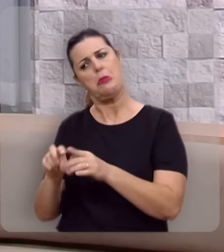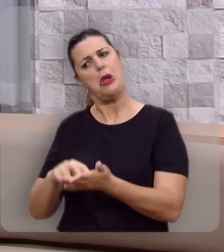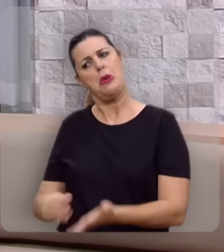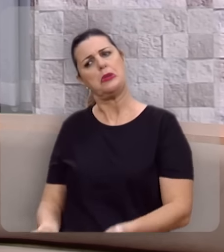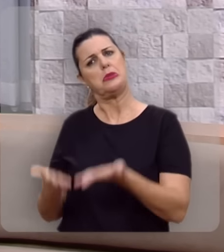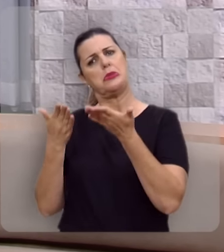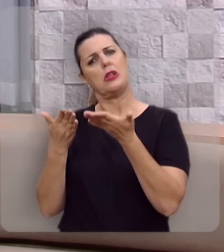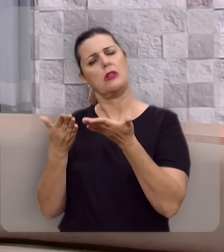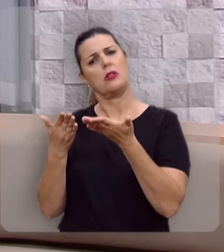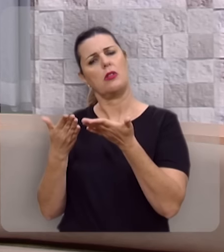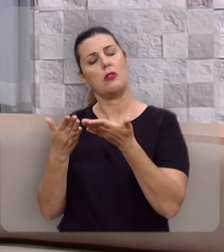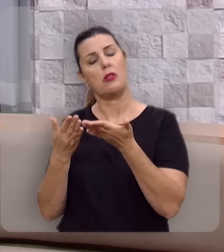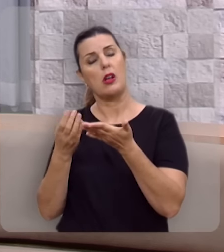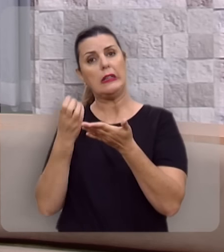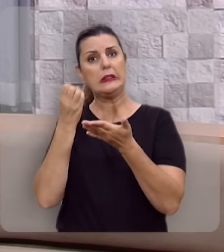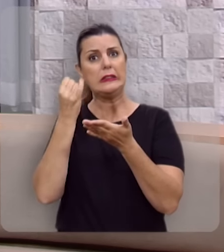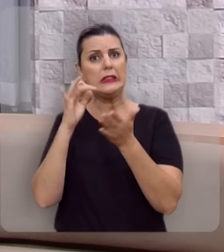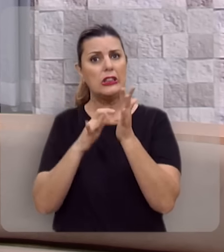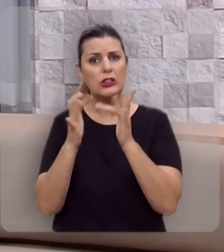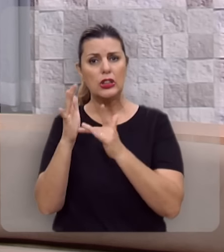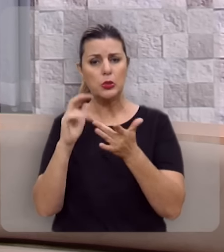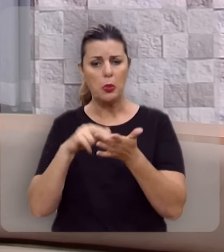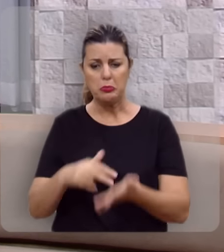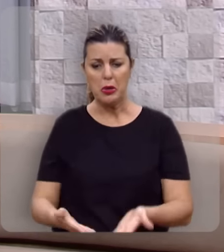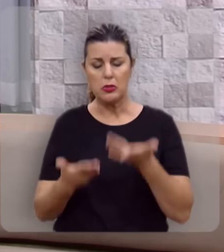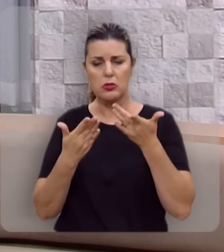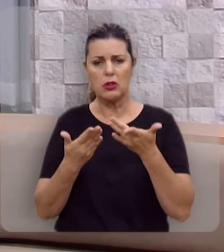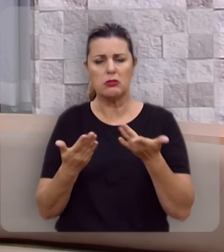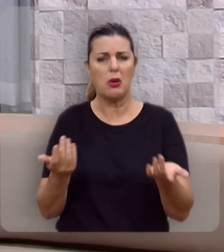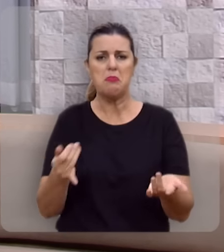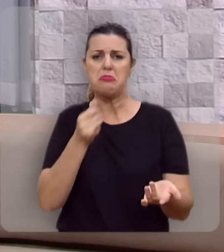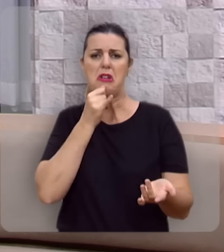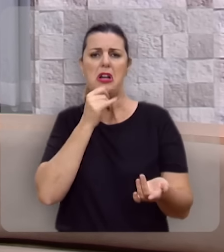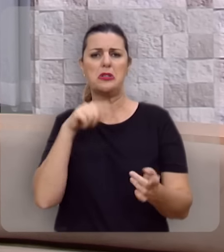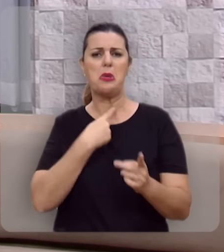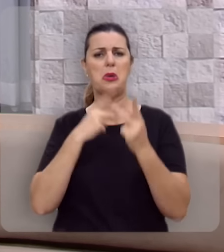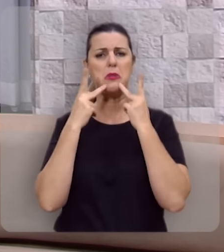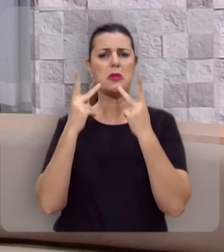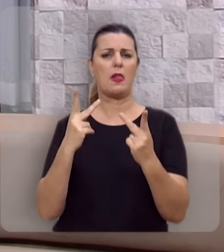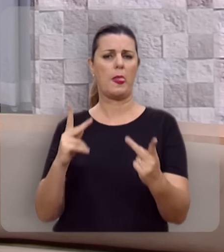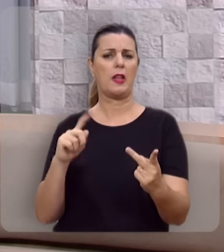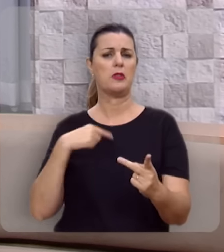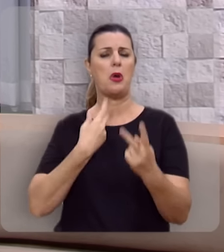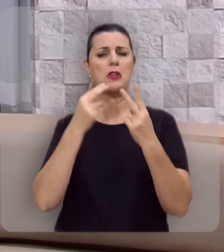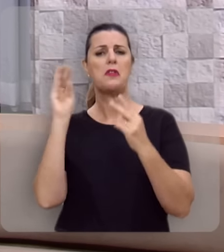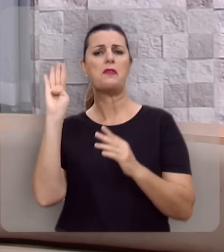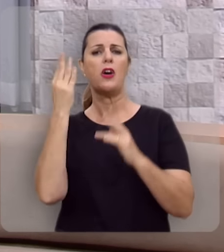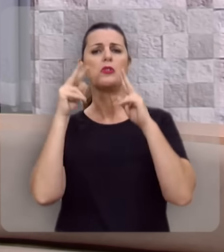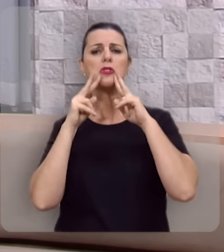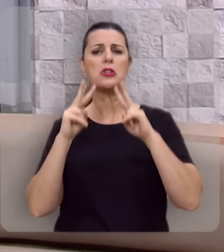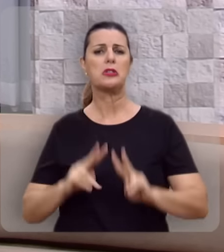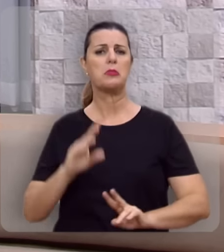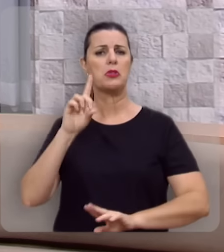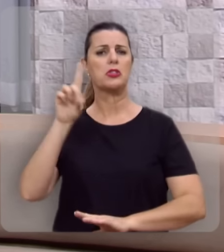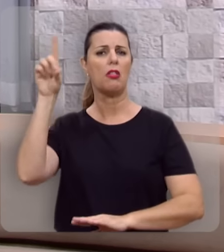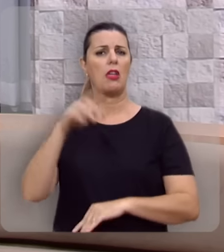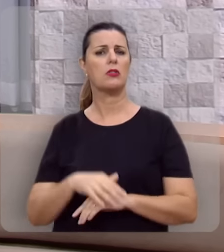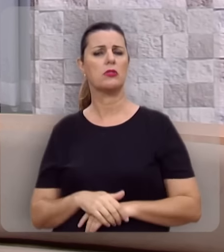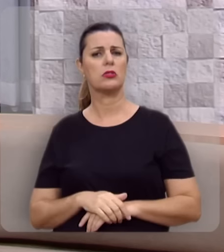ressuscitou, é vã a nossa pregação, é vã a nossa fé. Então nós somos falsas testemunhas de